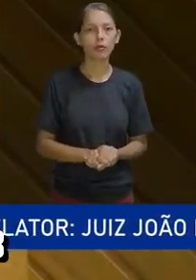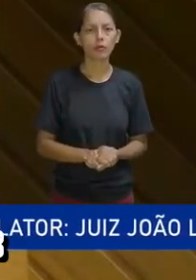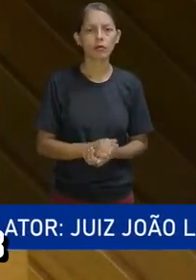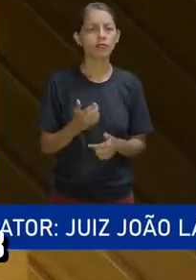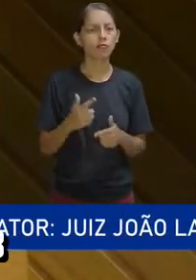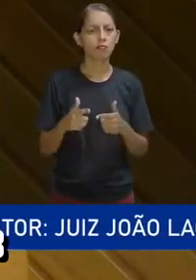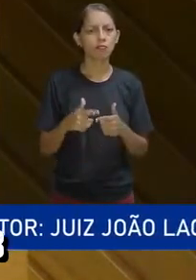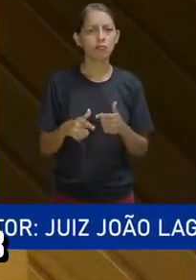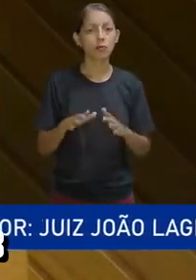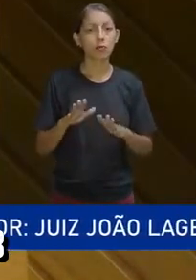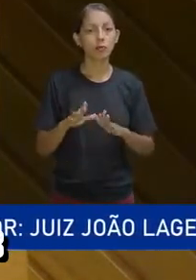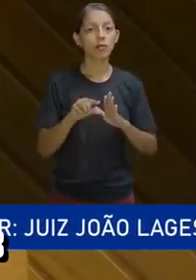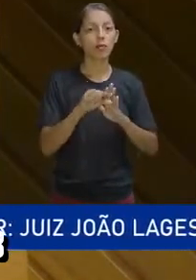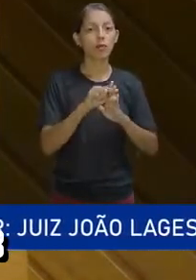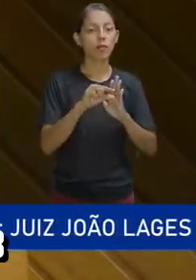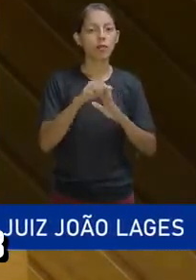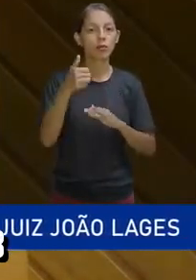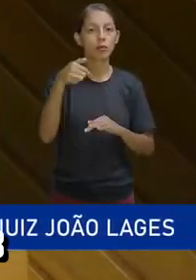O artigo 17,